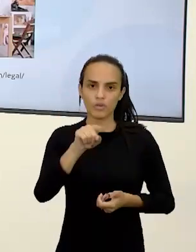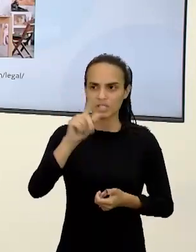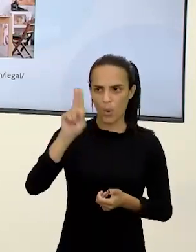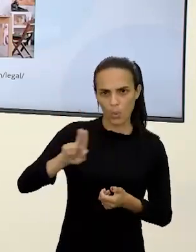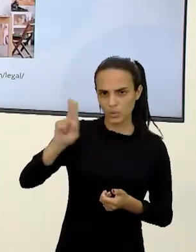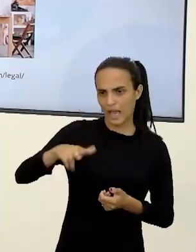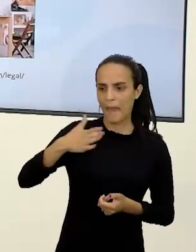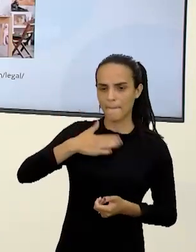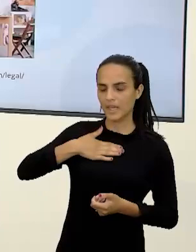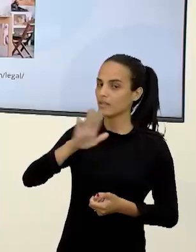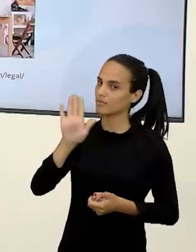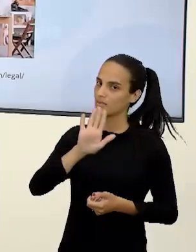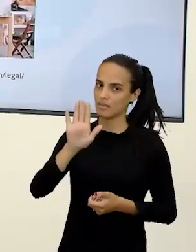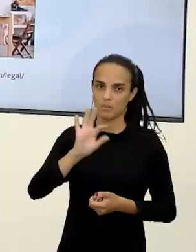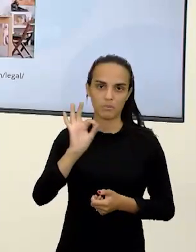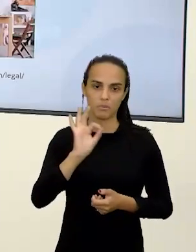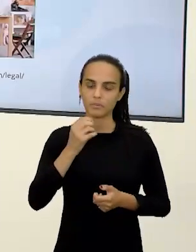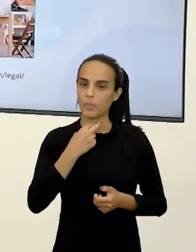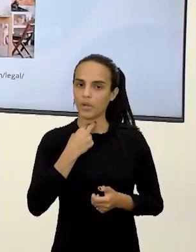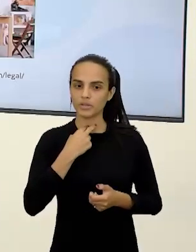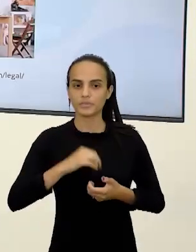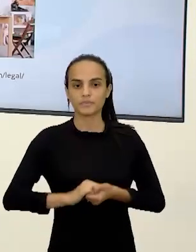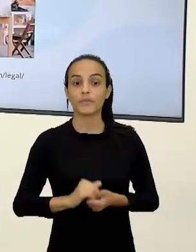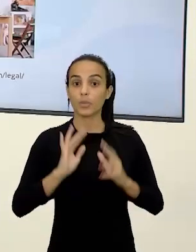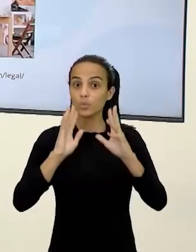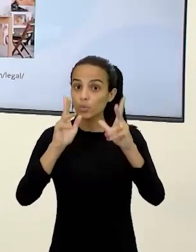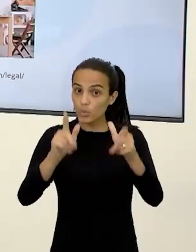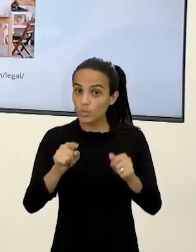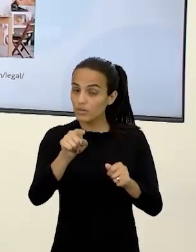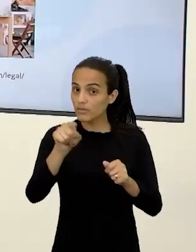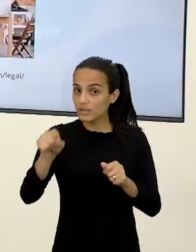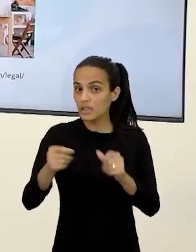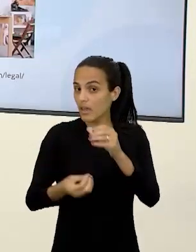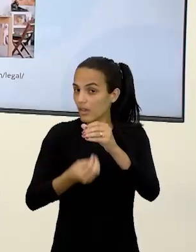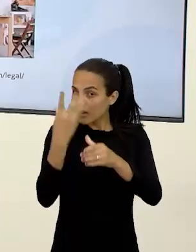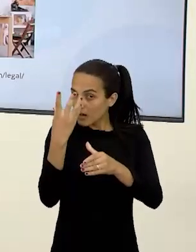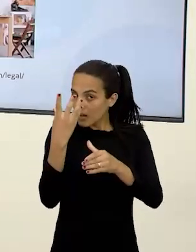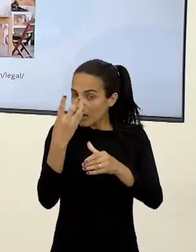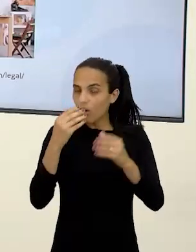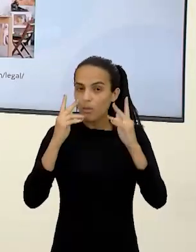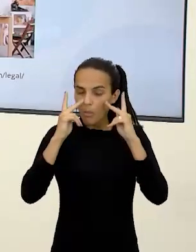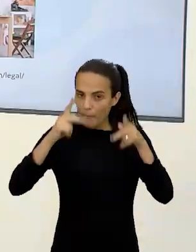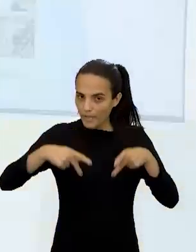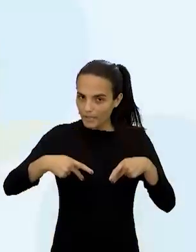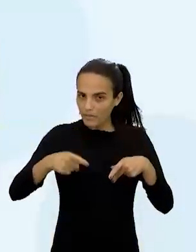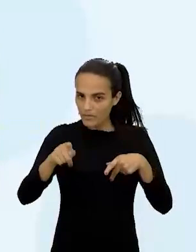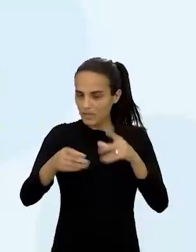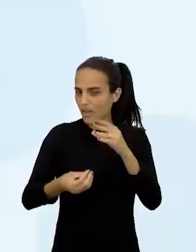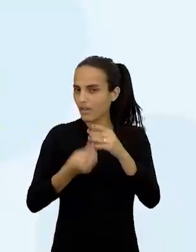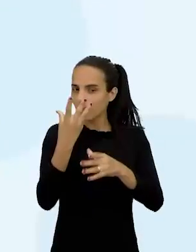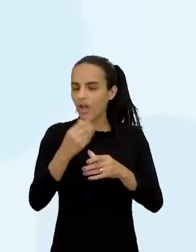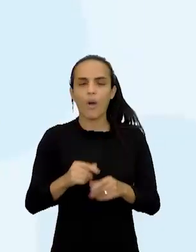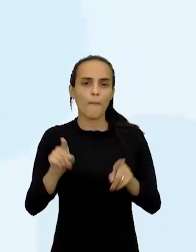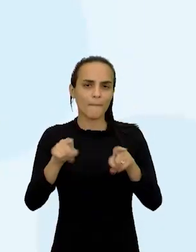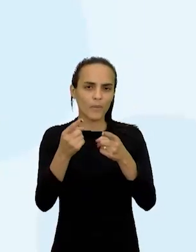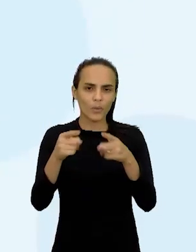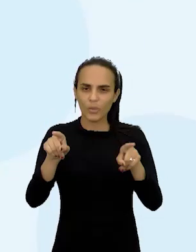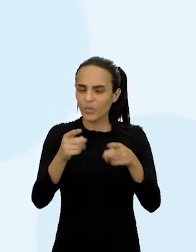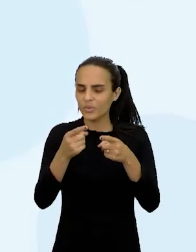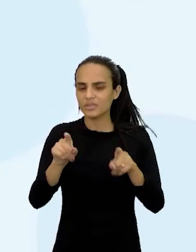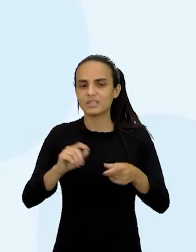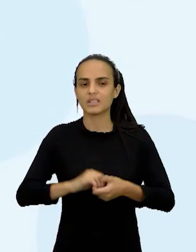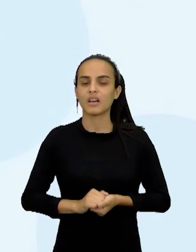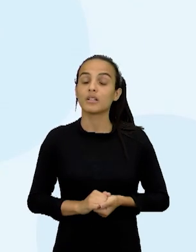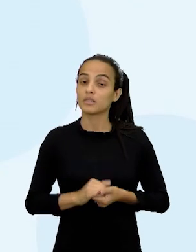sua. Então, tudo que a gente produz, tudo que o ser humano produz, né, e isso pode ser em relação à música, tá?